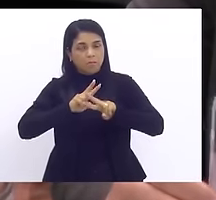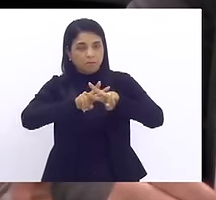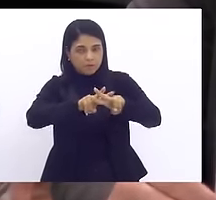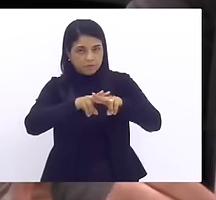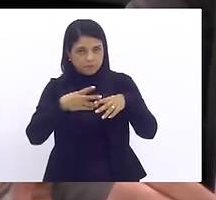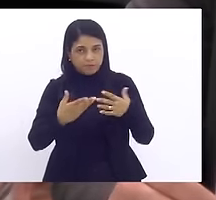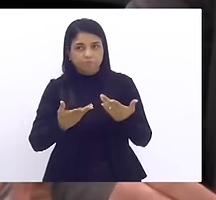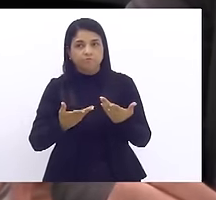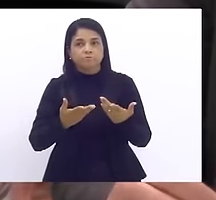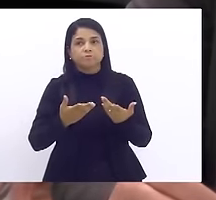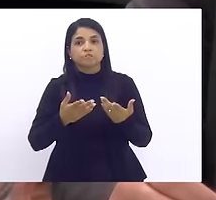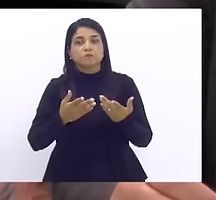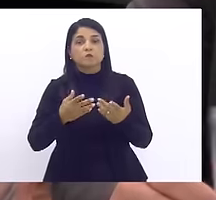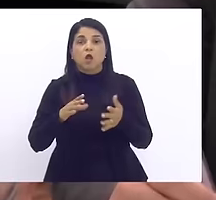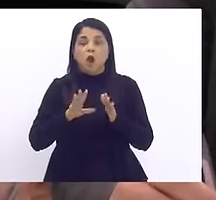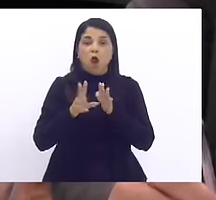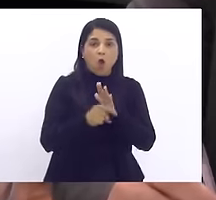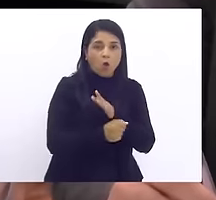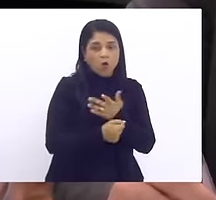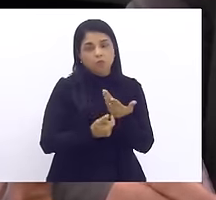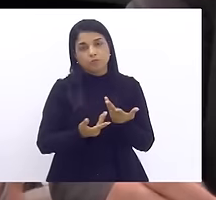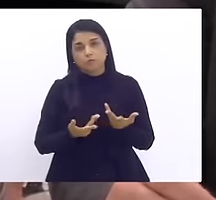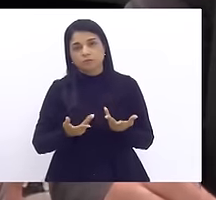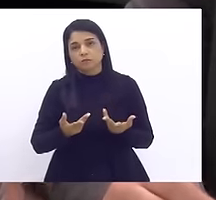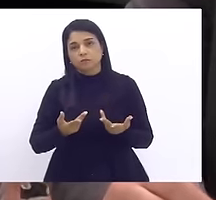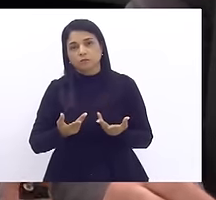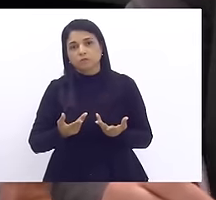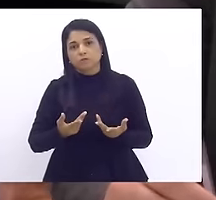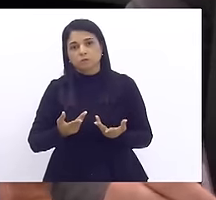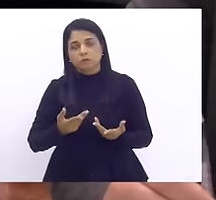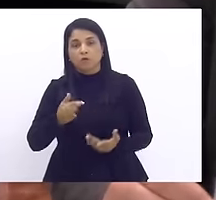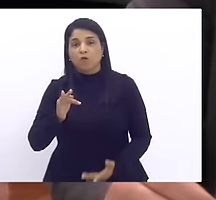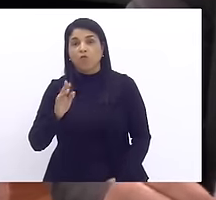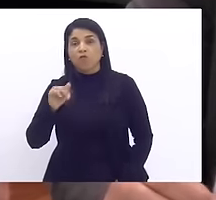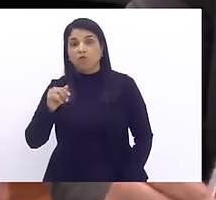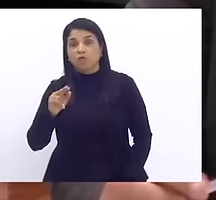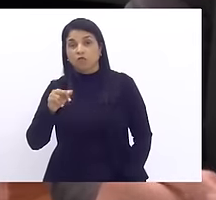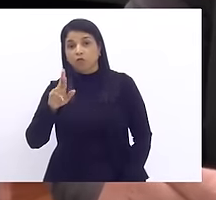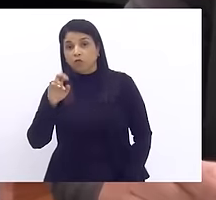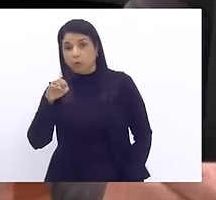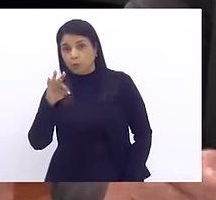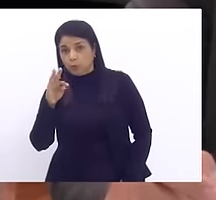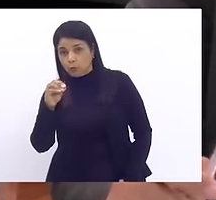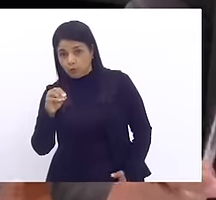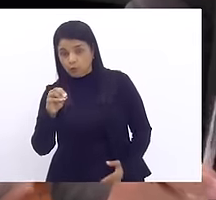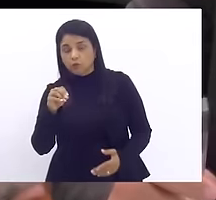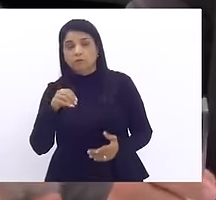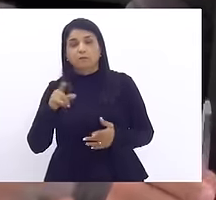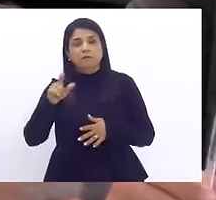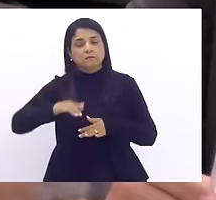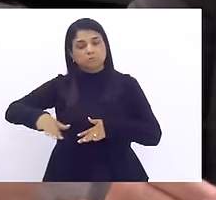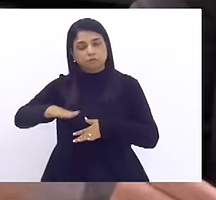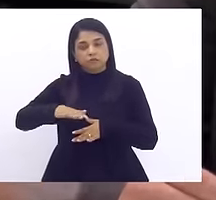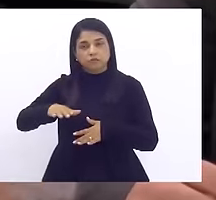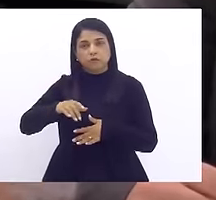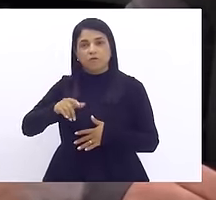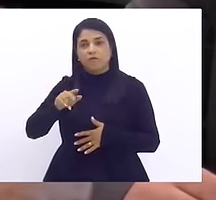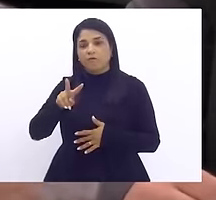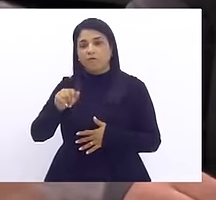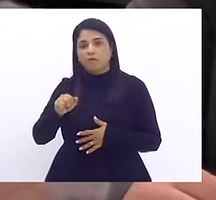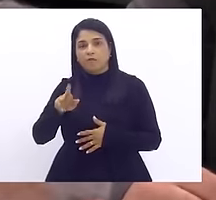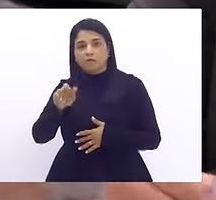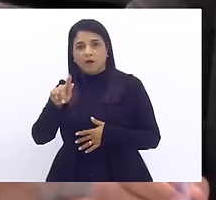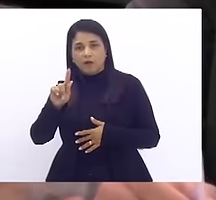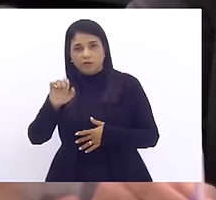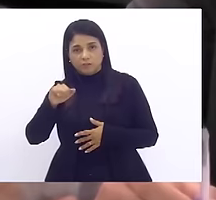decorrência de roubo Orto Esse é o pátio de Vargem Grande depois eu gostaria de falar um pouquinho sobre isso E aí desses veículos em